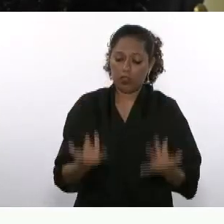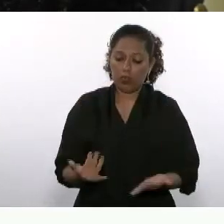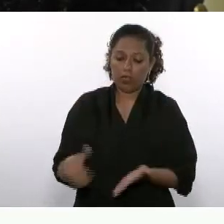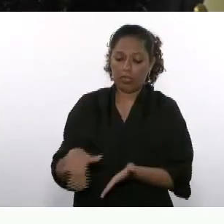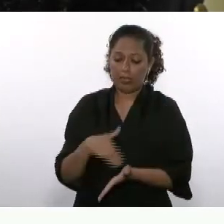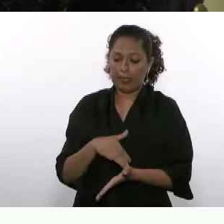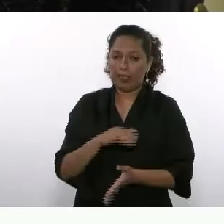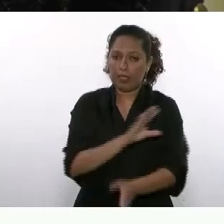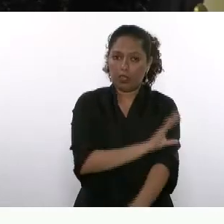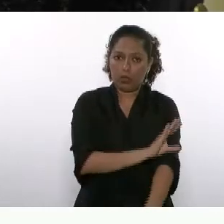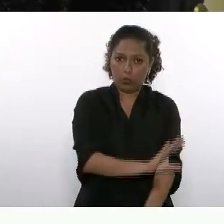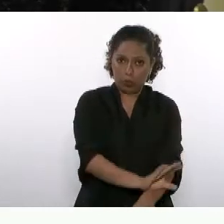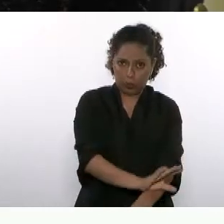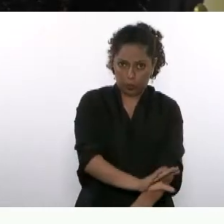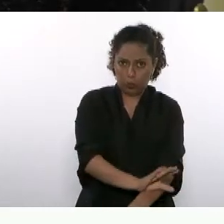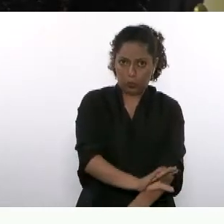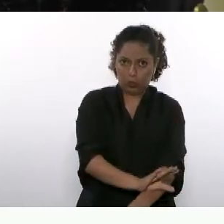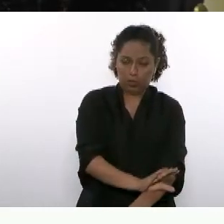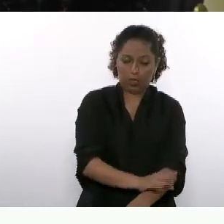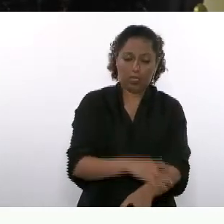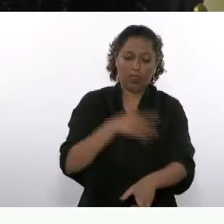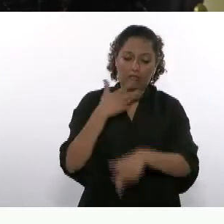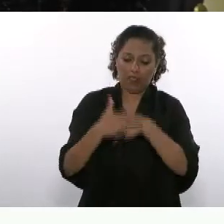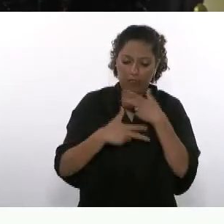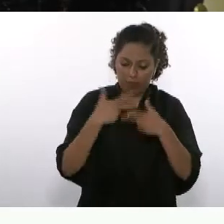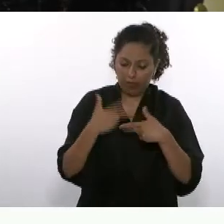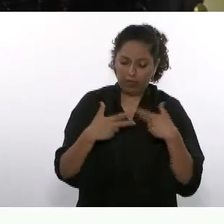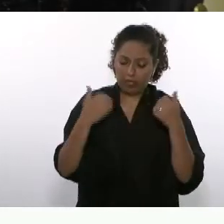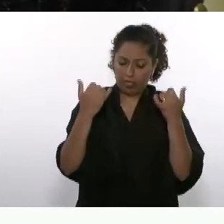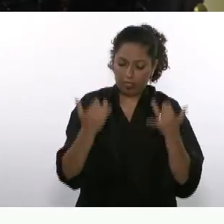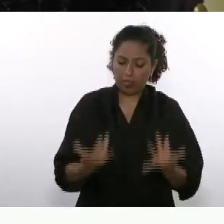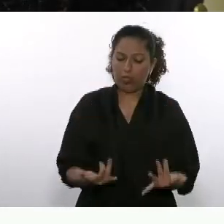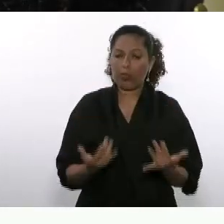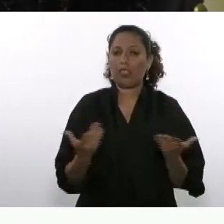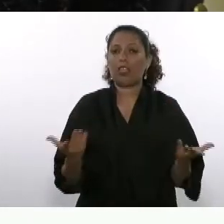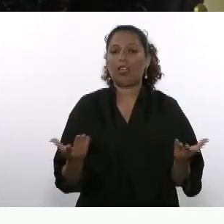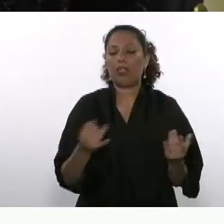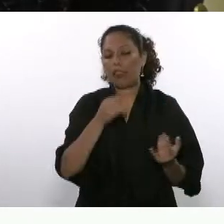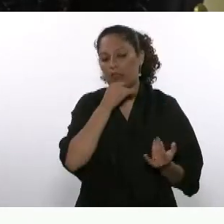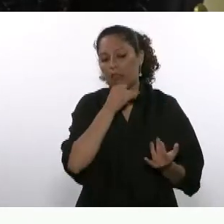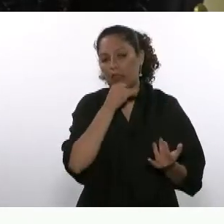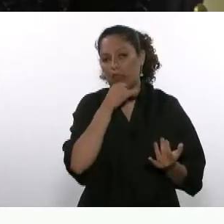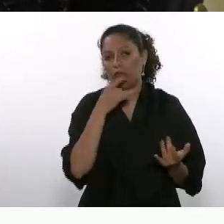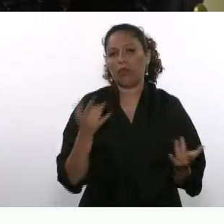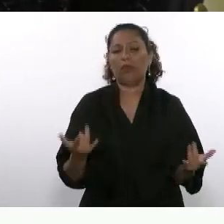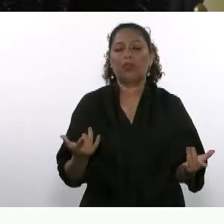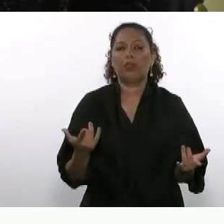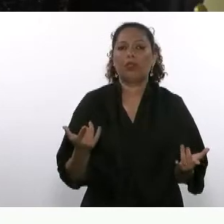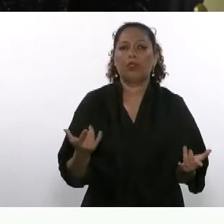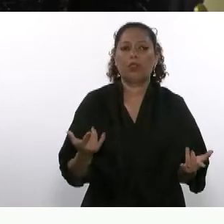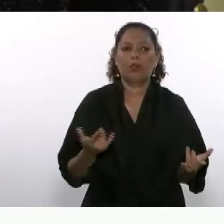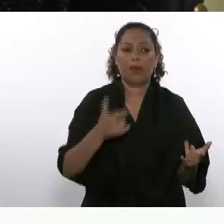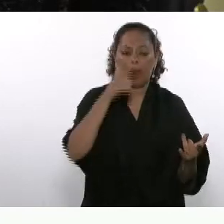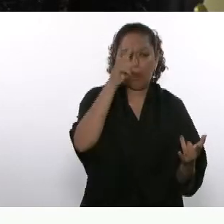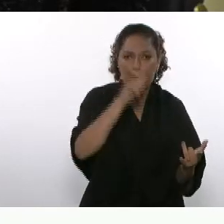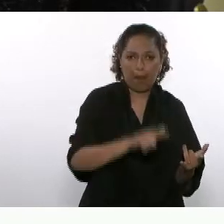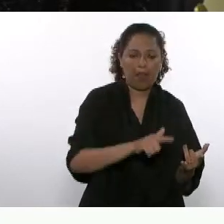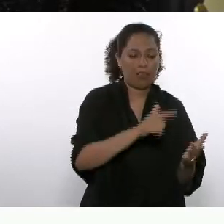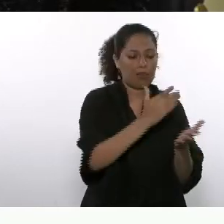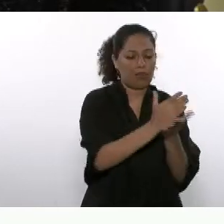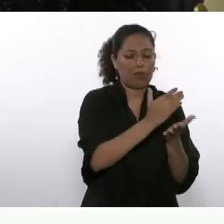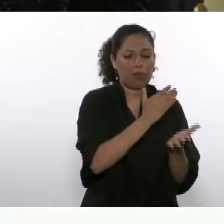Secretaria de Cultura na composição e formatação, e ainda há tempo disso, dizendo que, por exemplo, mais da metade